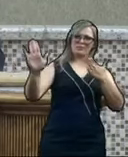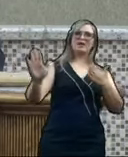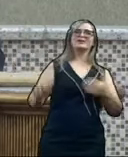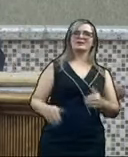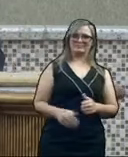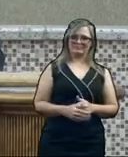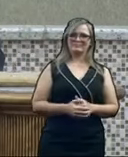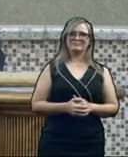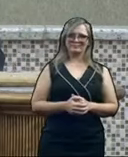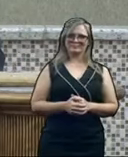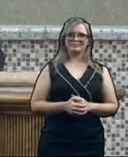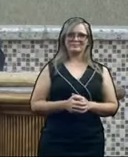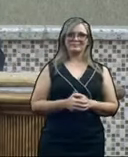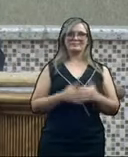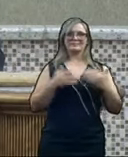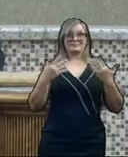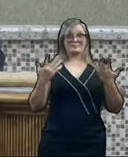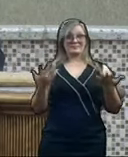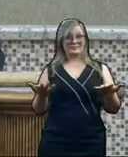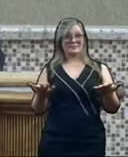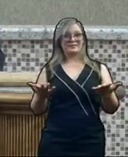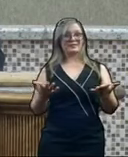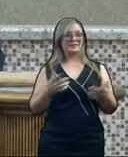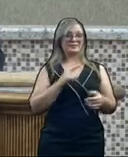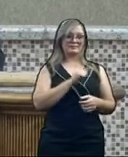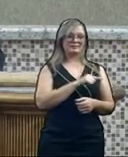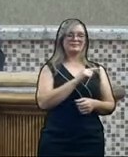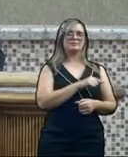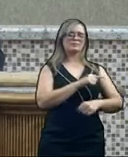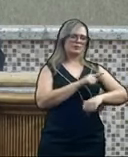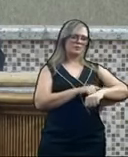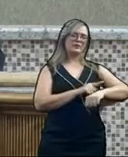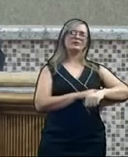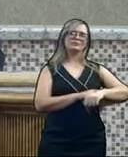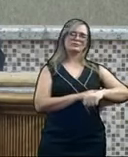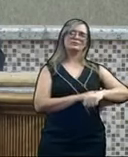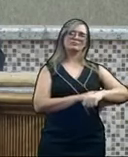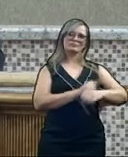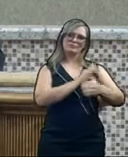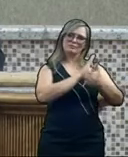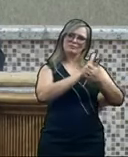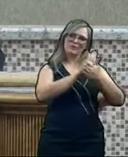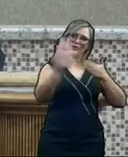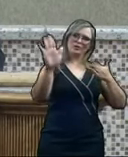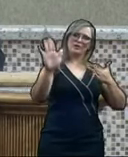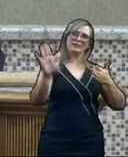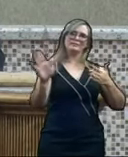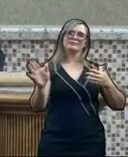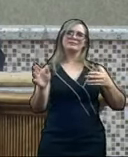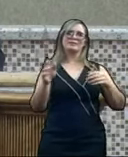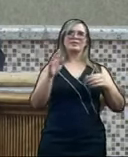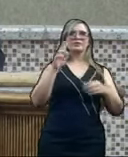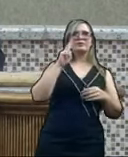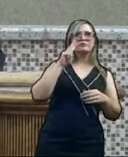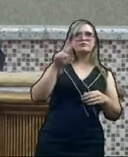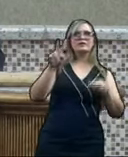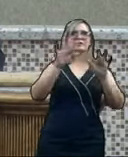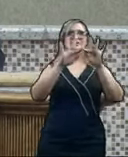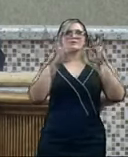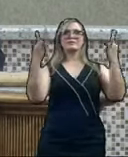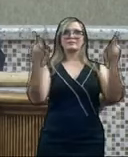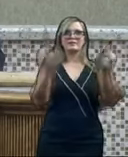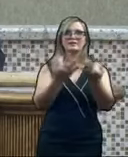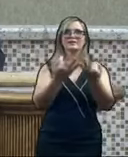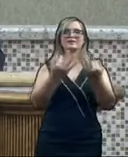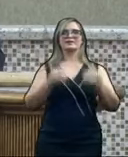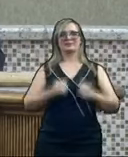articulação para que ele então volte para sua casa e o volte para sua família eu anotei umas